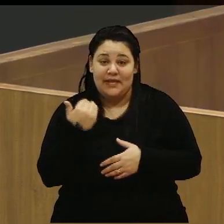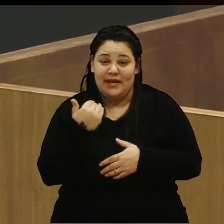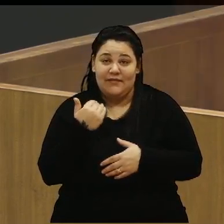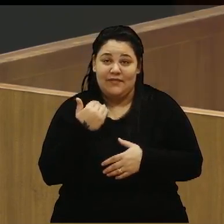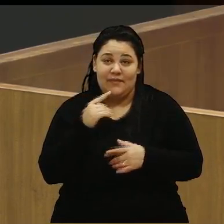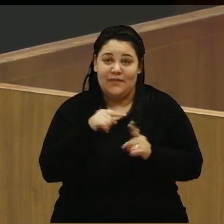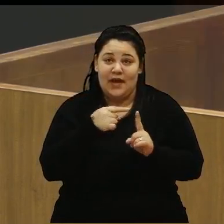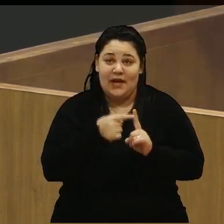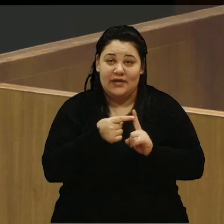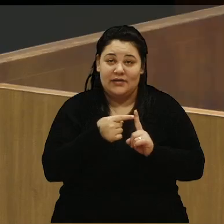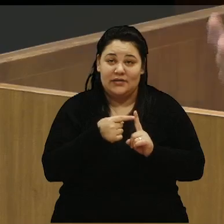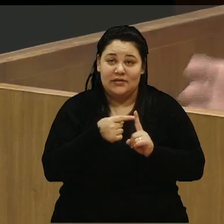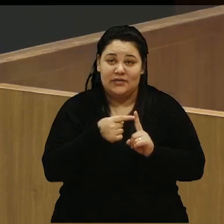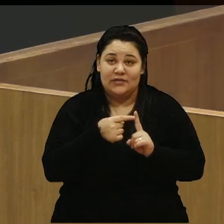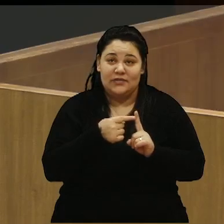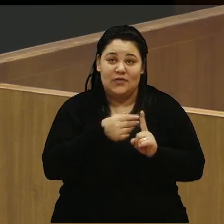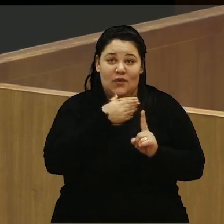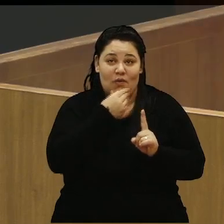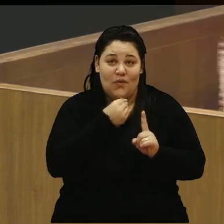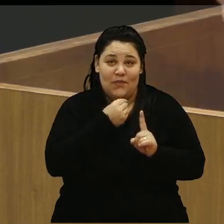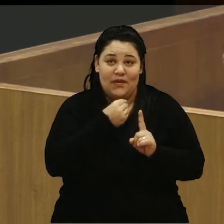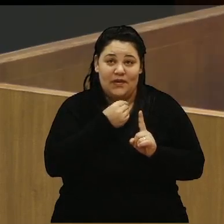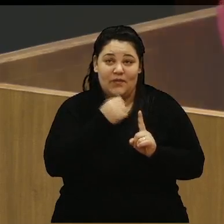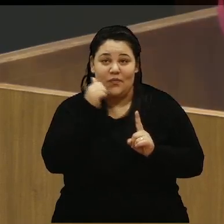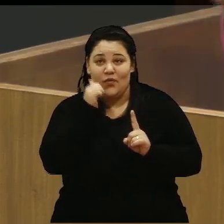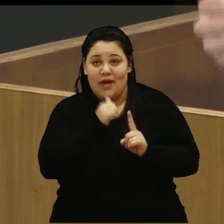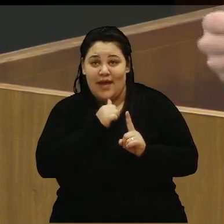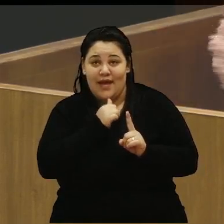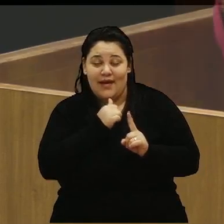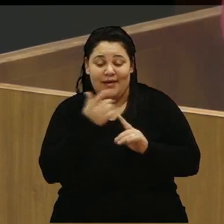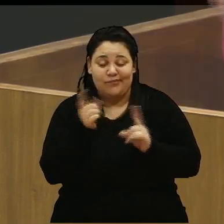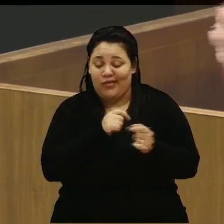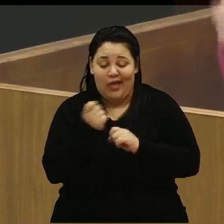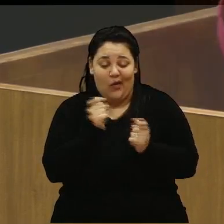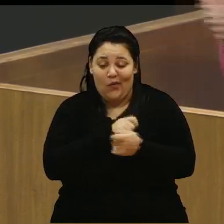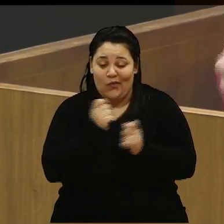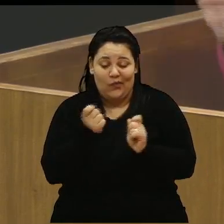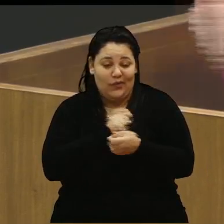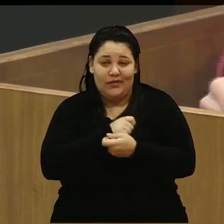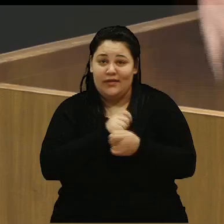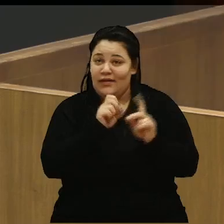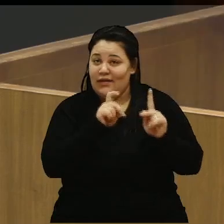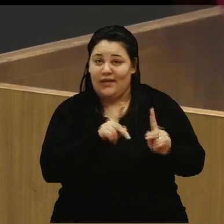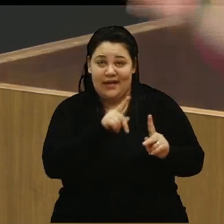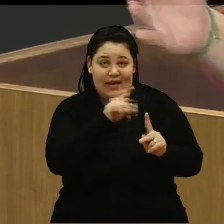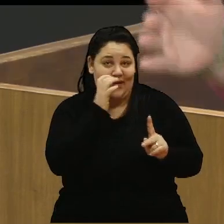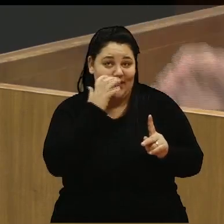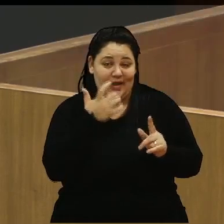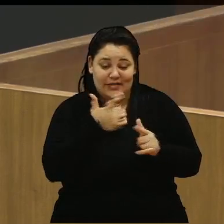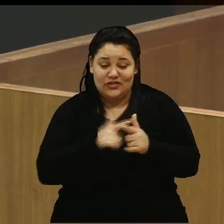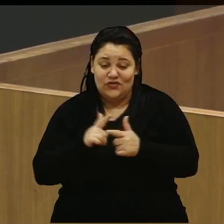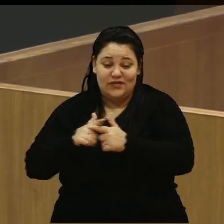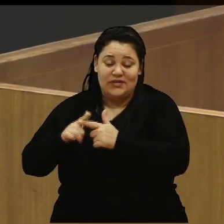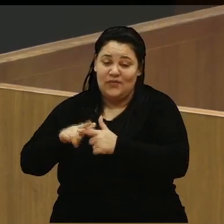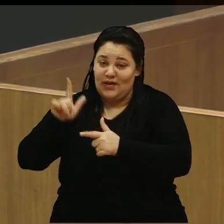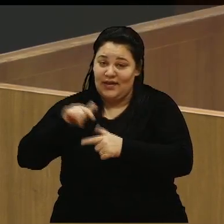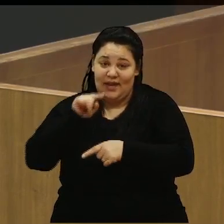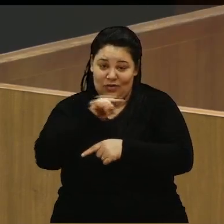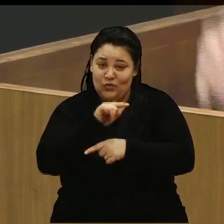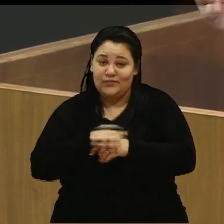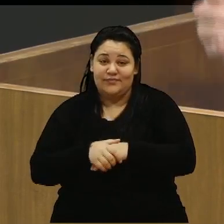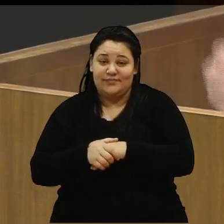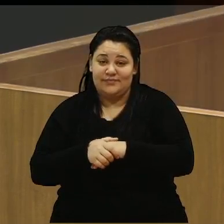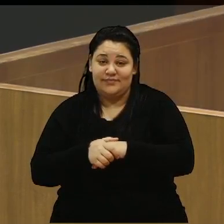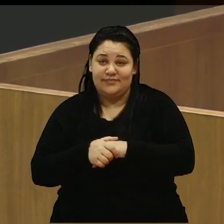os homens as mulheres foi o senhor. Quem está causando divisionismo aqui dentro dessa casa é o senhor.